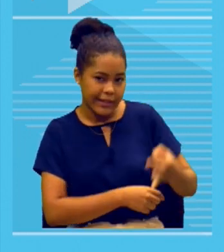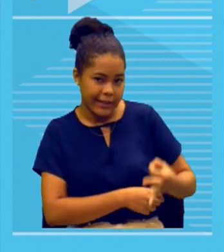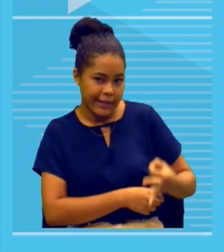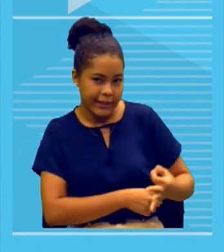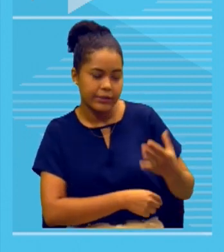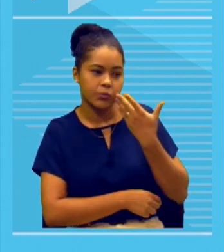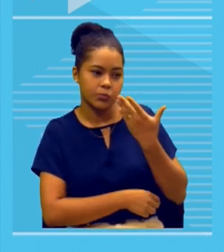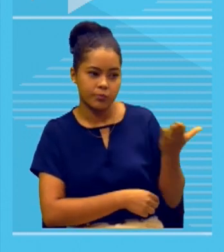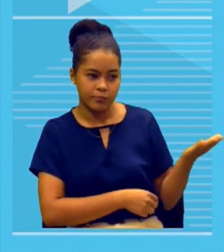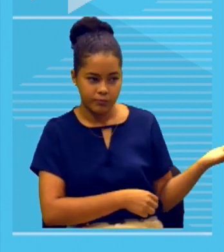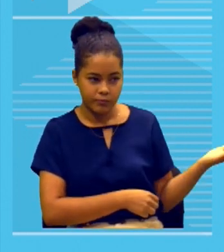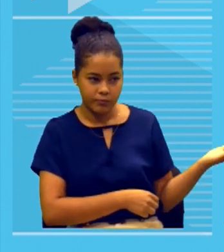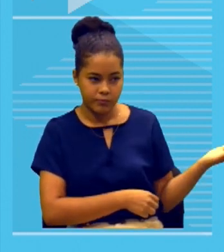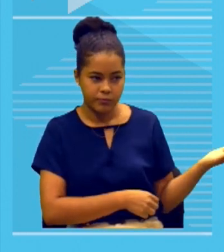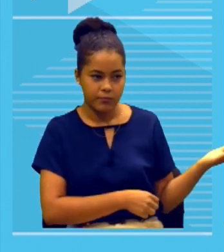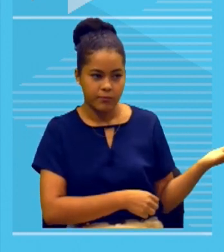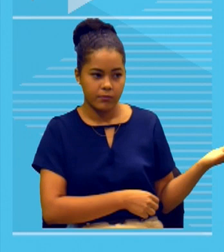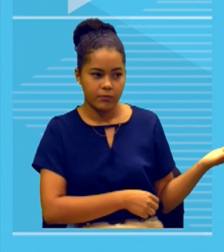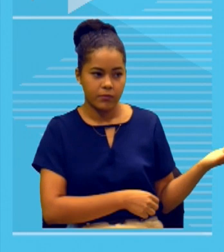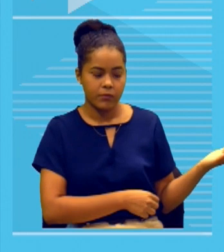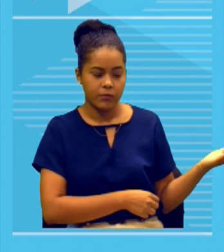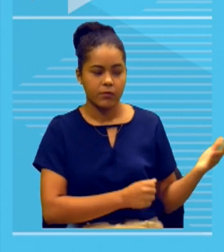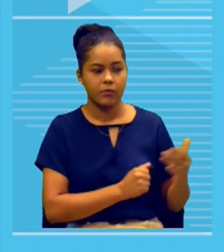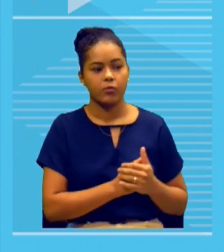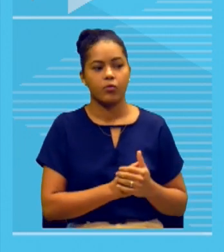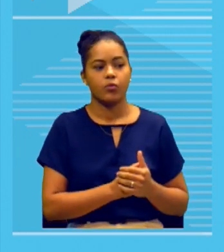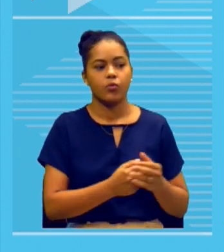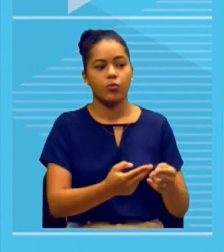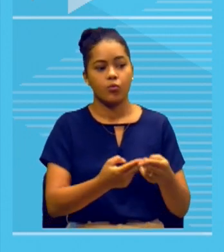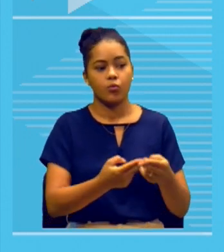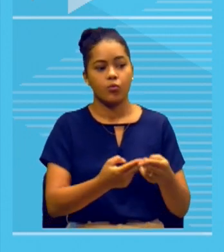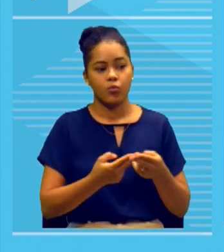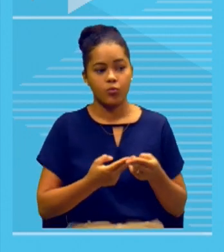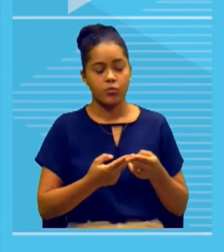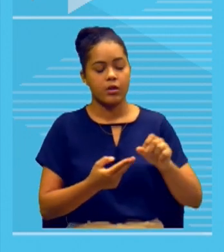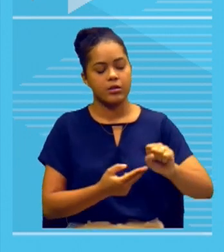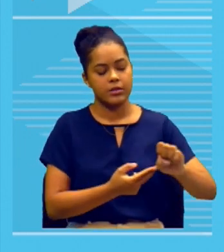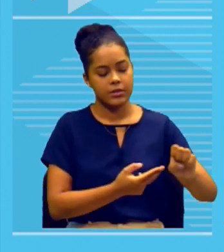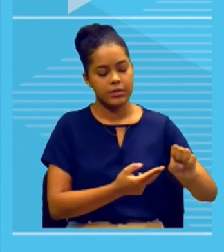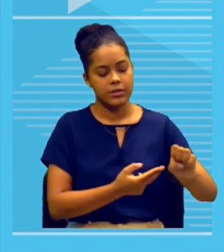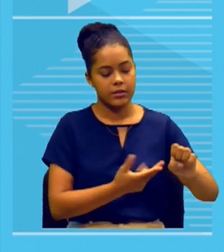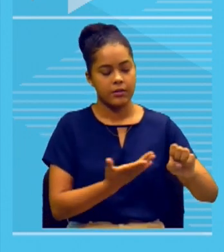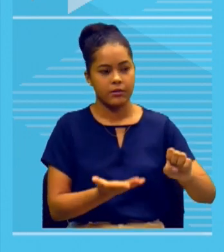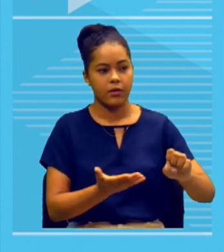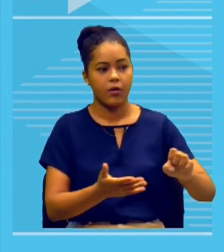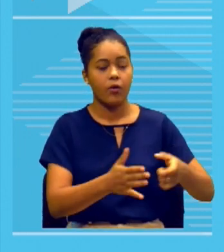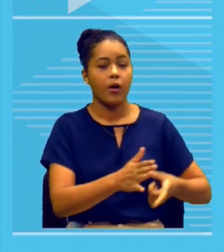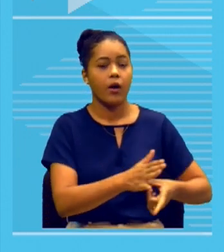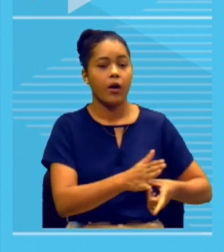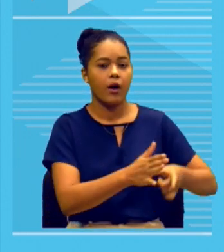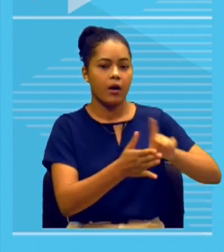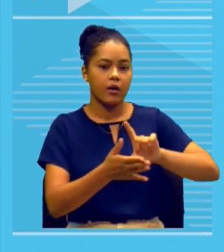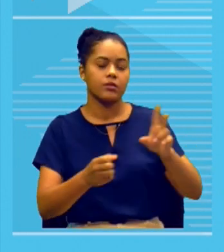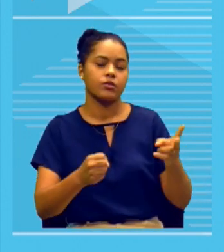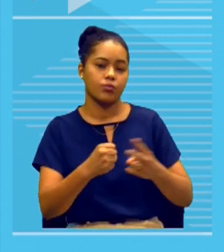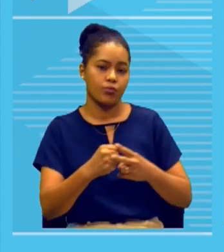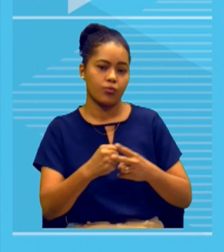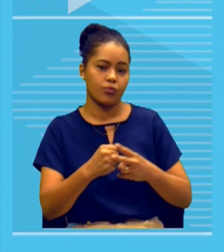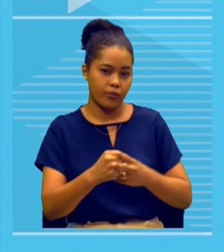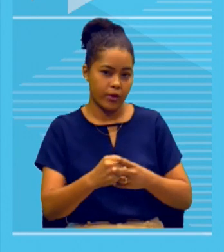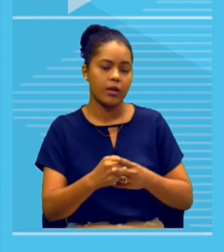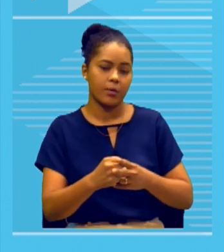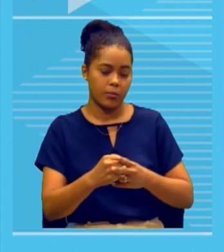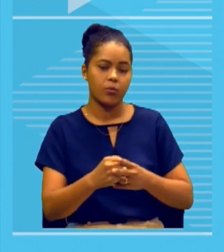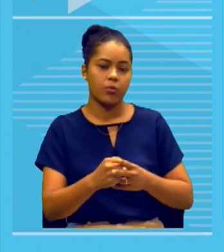tá o se veio depois do verbo por conta do da